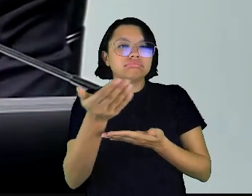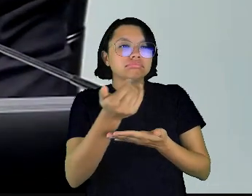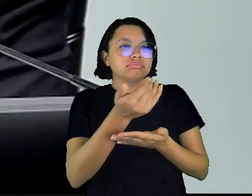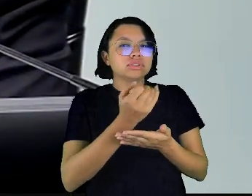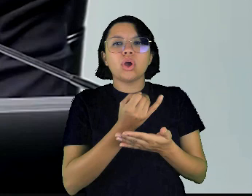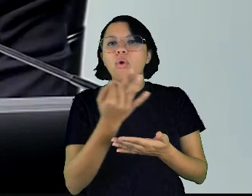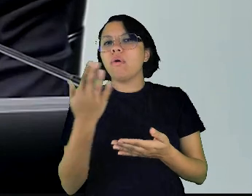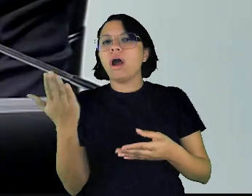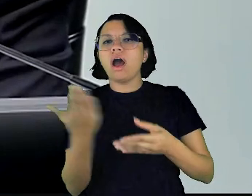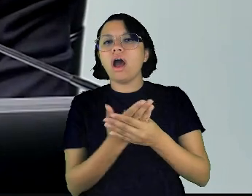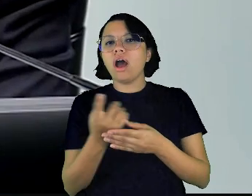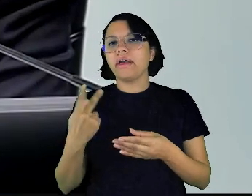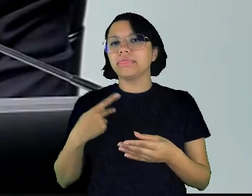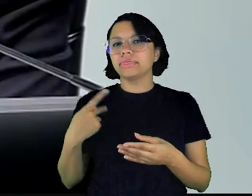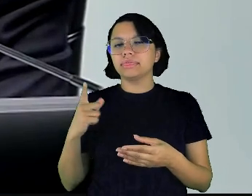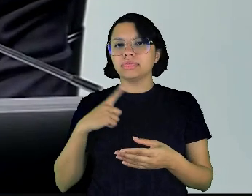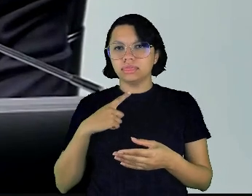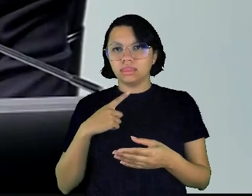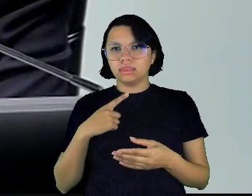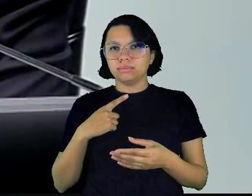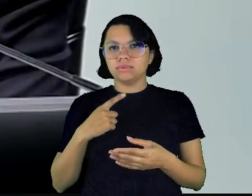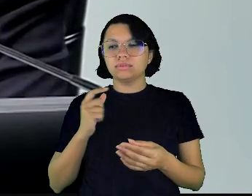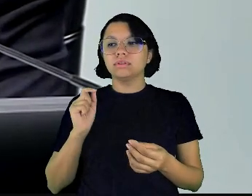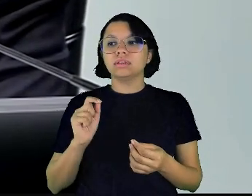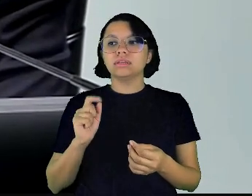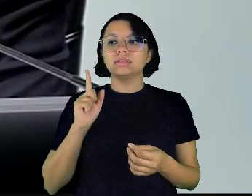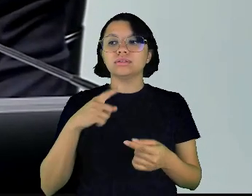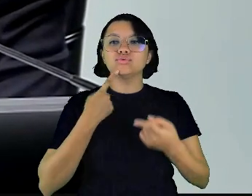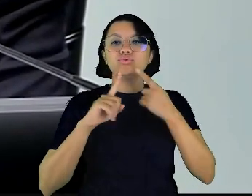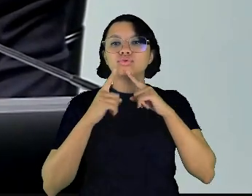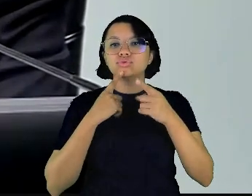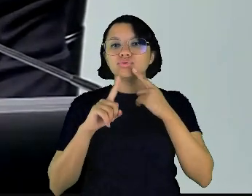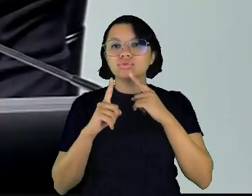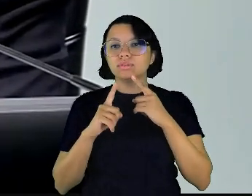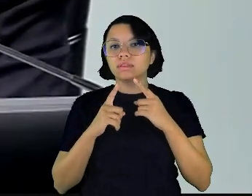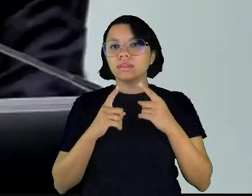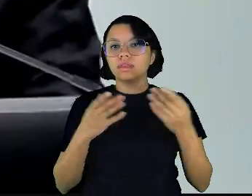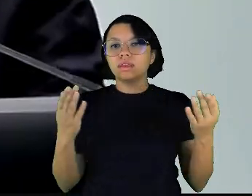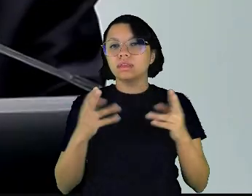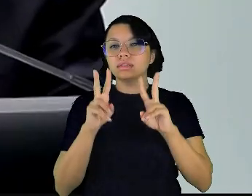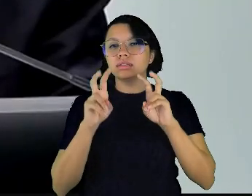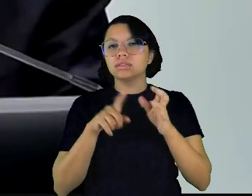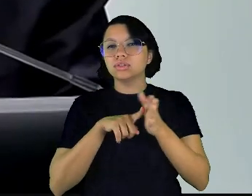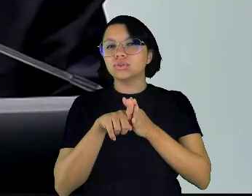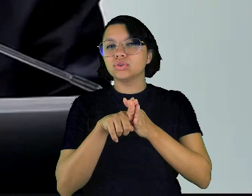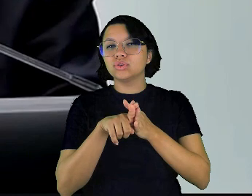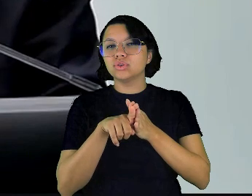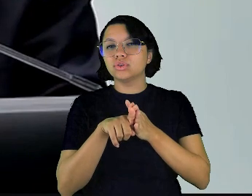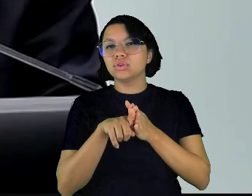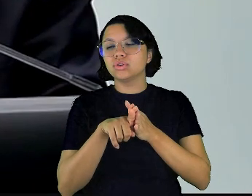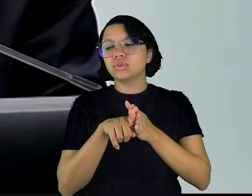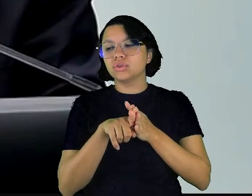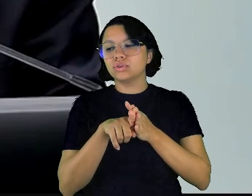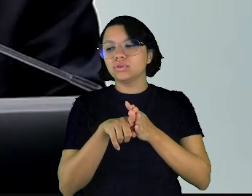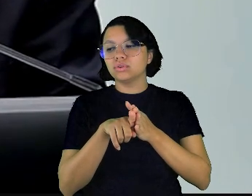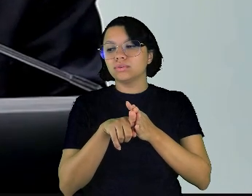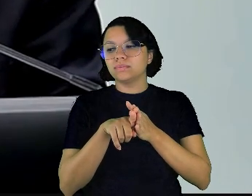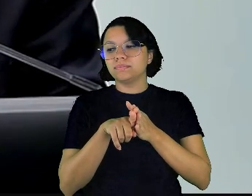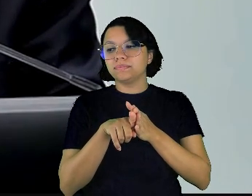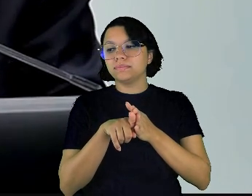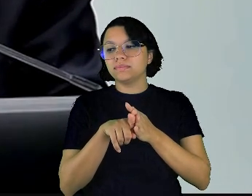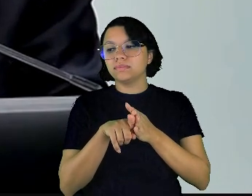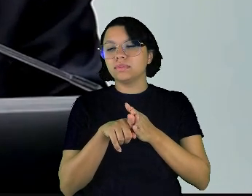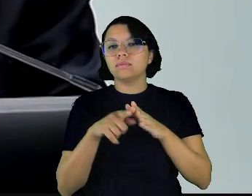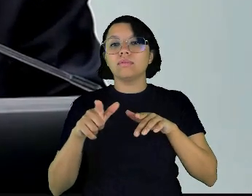nós teríamos em que são discutidas essas questões do cômputo de tempo de